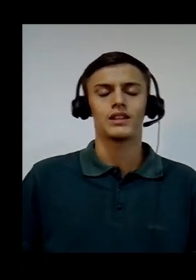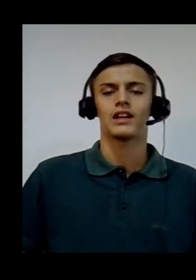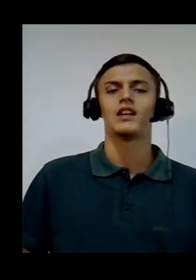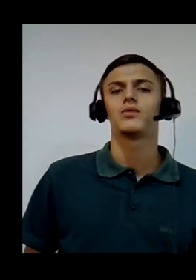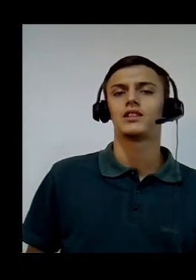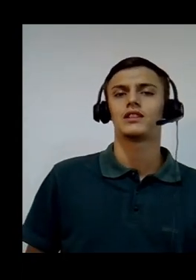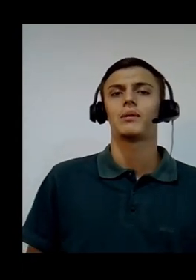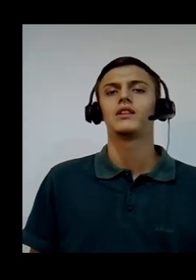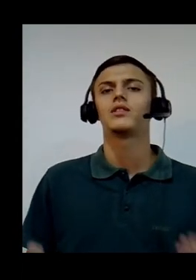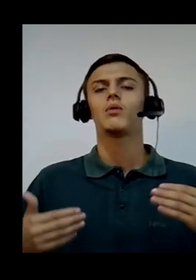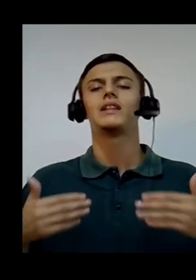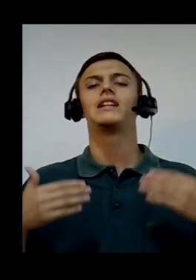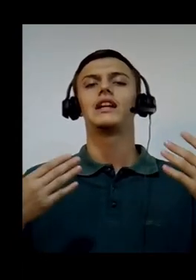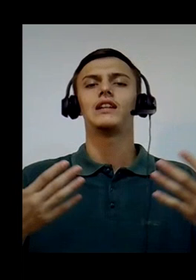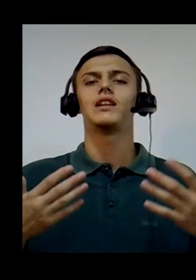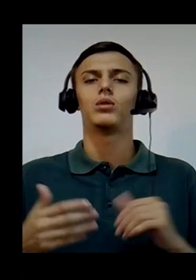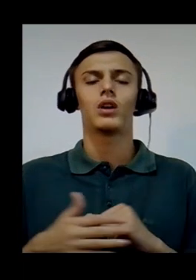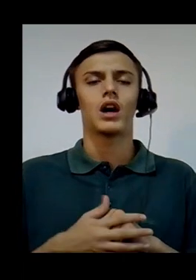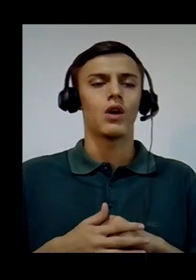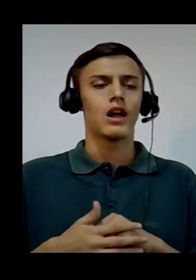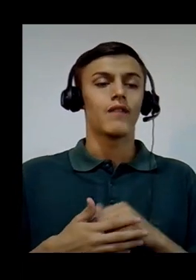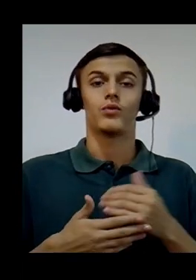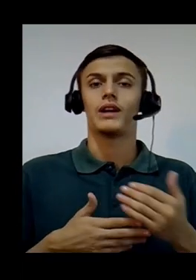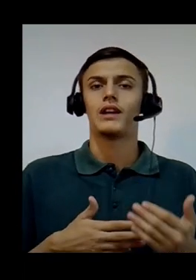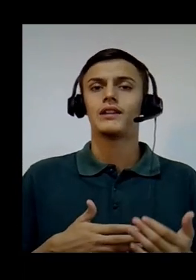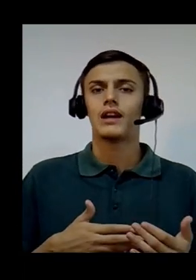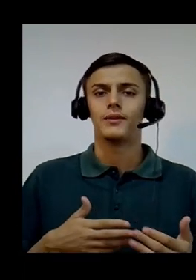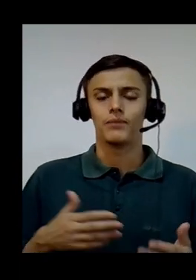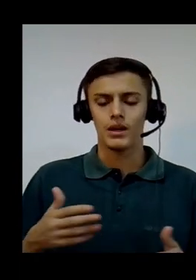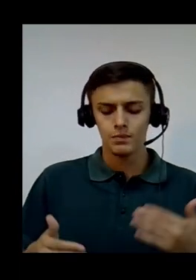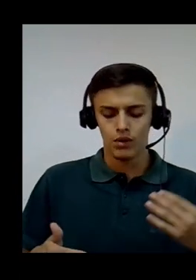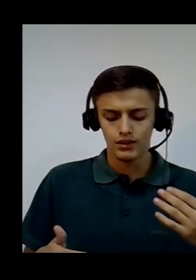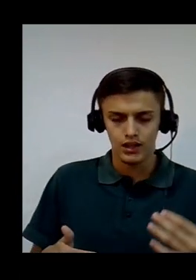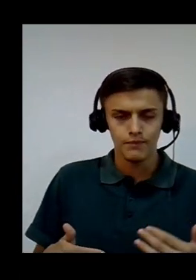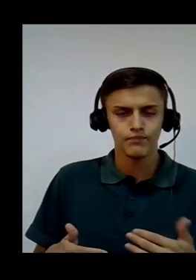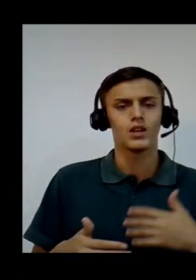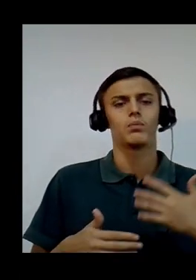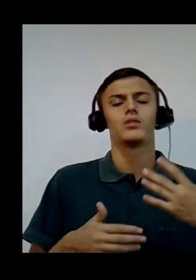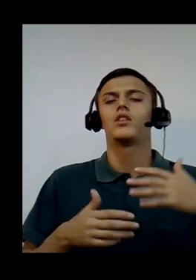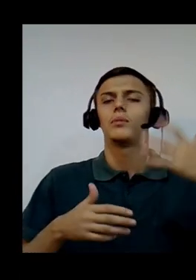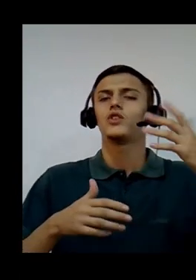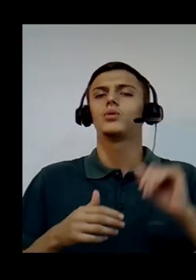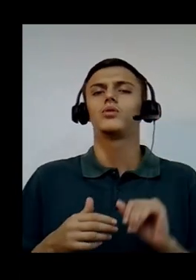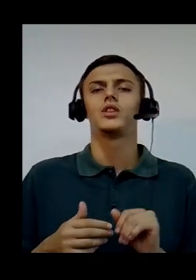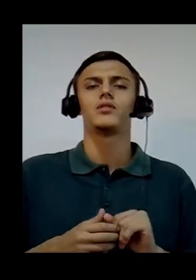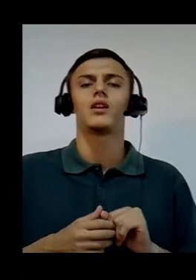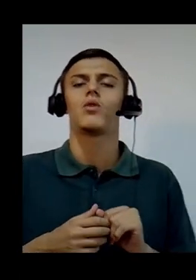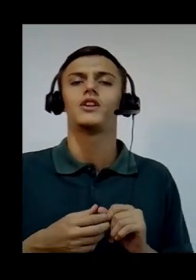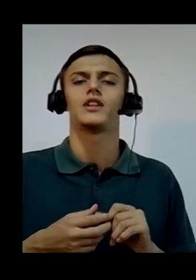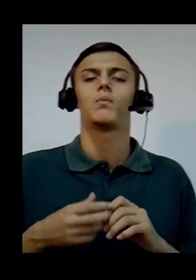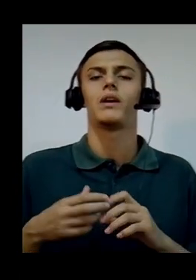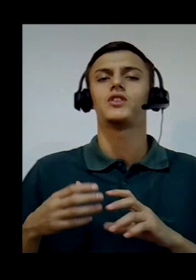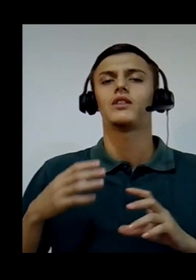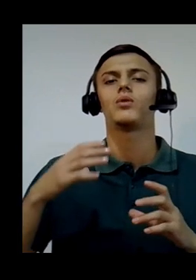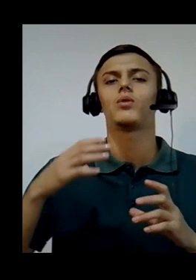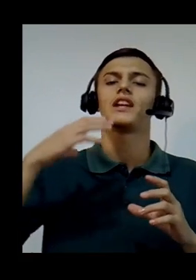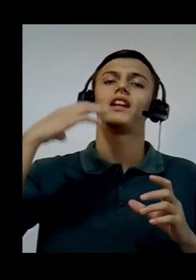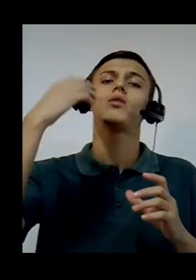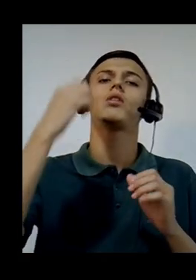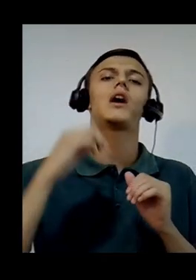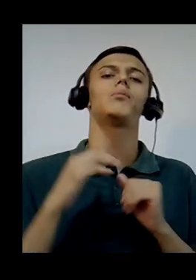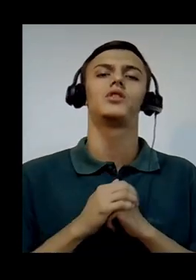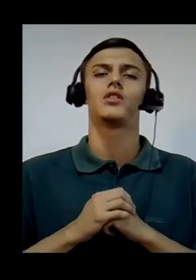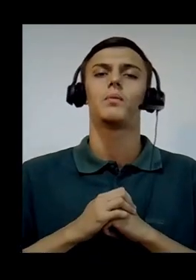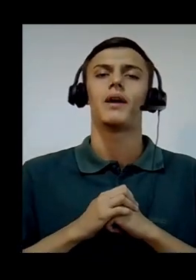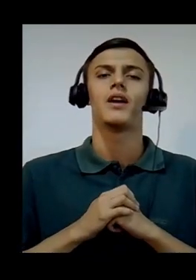fazer nada com o seu pé, você está quente, você está trabalhando, tá com a adrenalina ali do local, não vai dar em nada, né? Mas pode ser que posteriormente, no outro dia, você acorde lá com o pé inchado, não